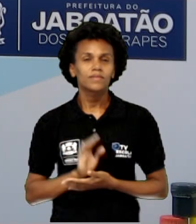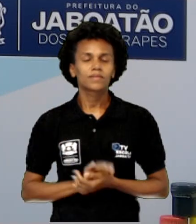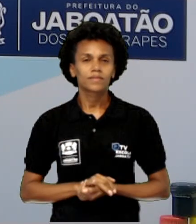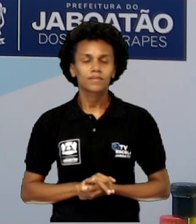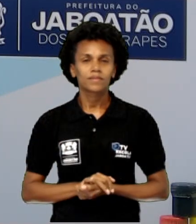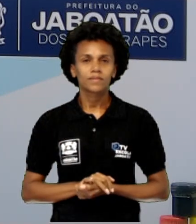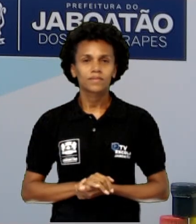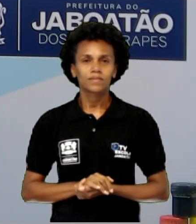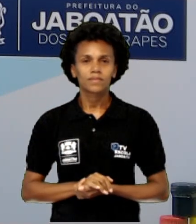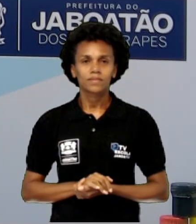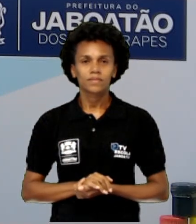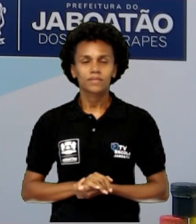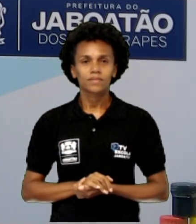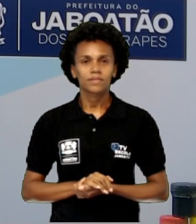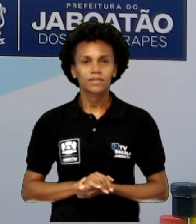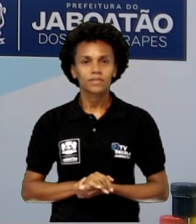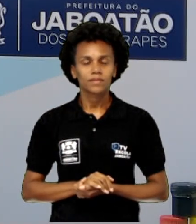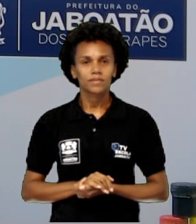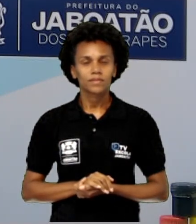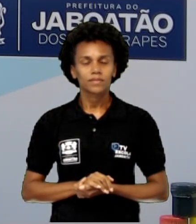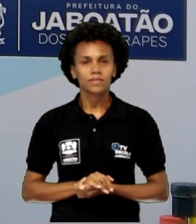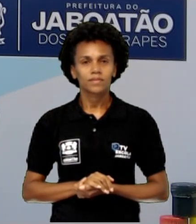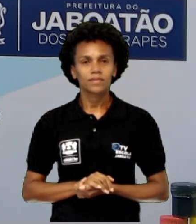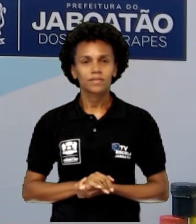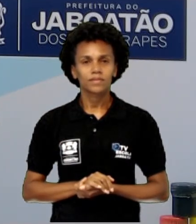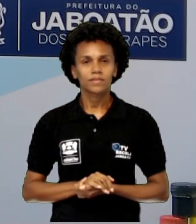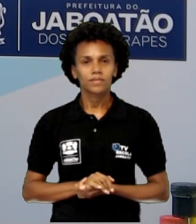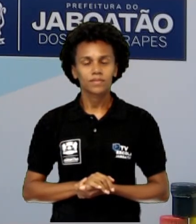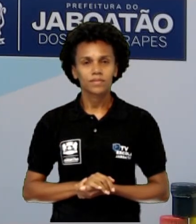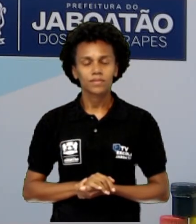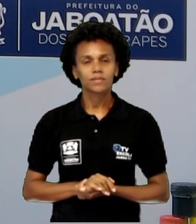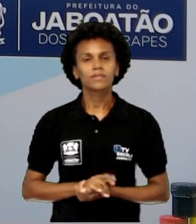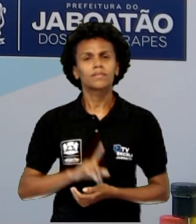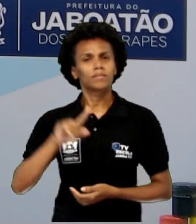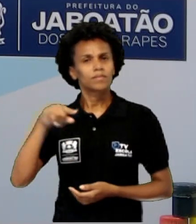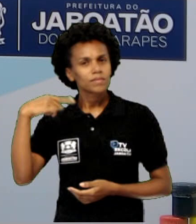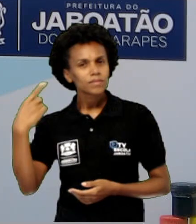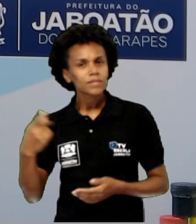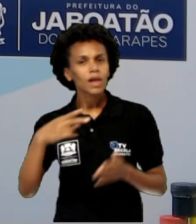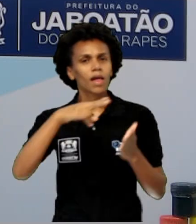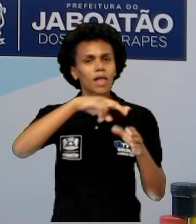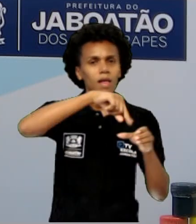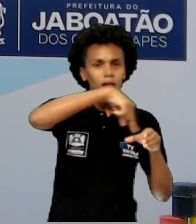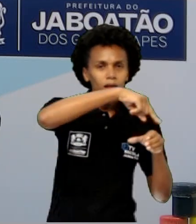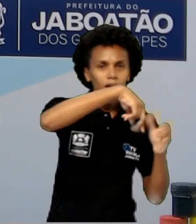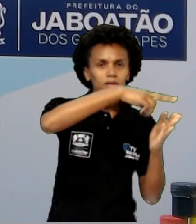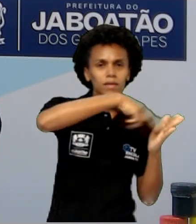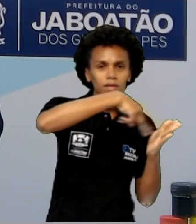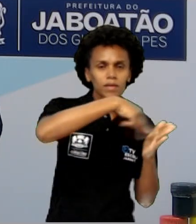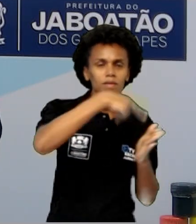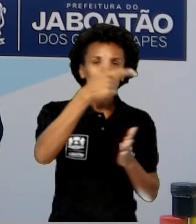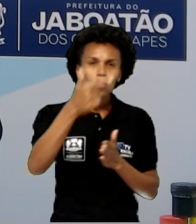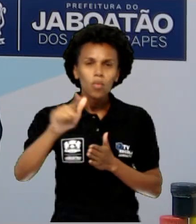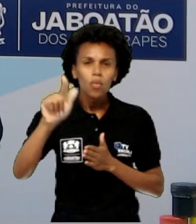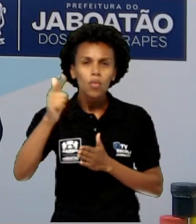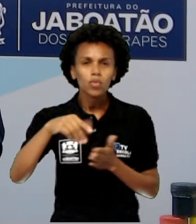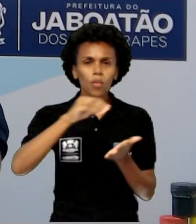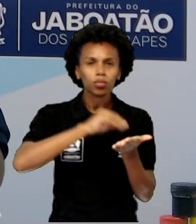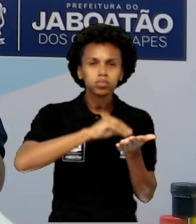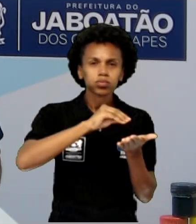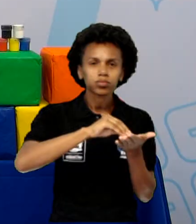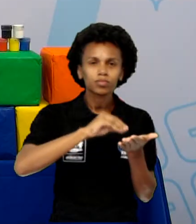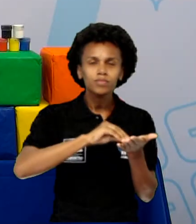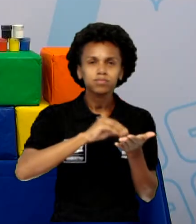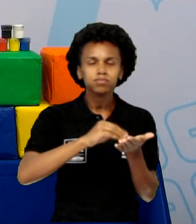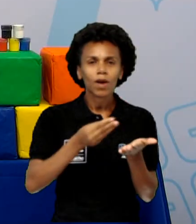folha. Isso eu vou poder conseguir, aí passo novamente a tinta e consigo imprimir esse desenho várias vezes. Por isso a